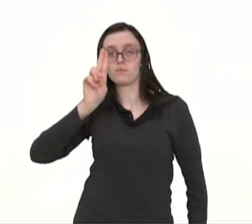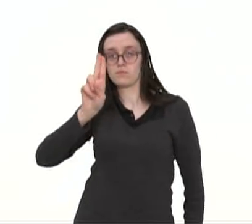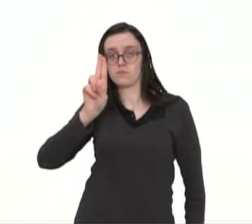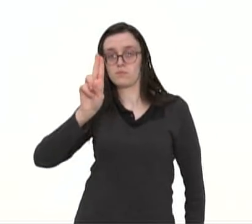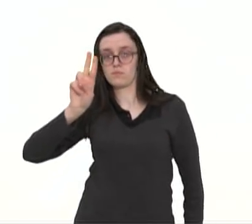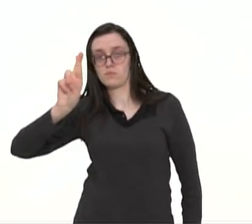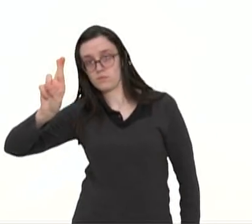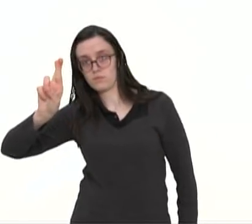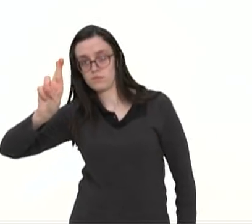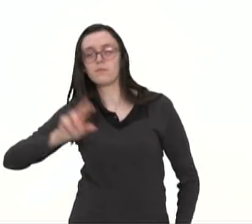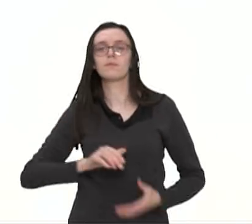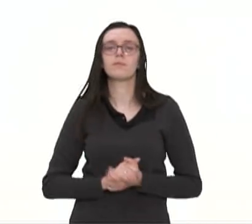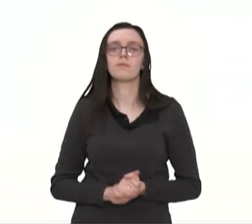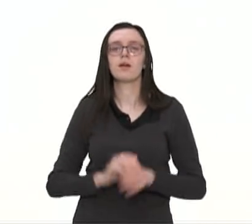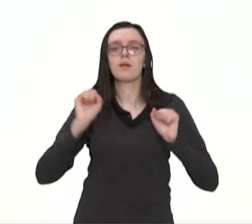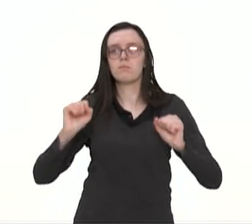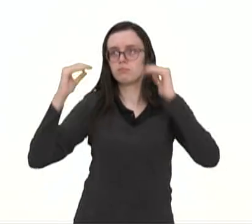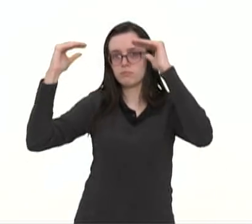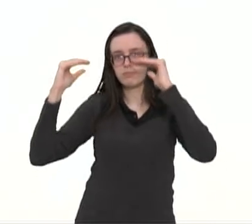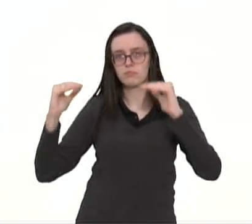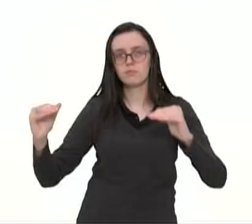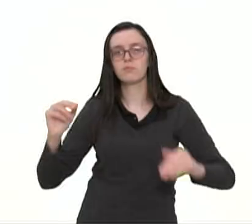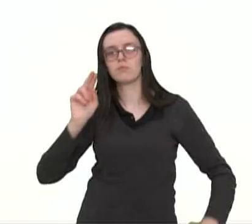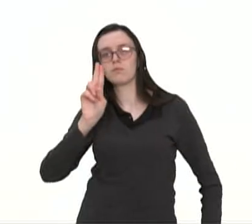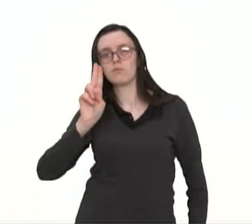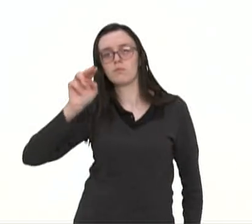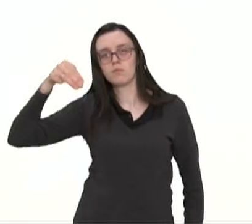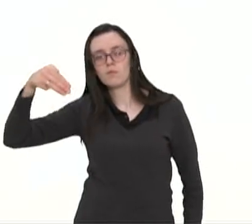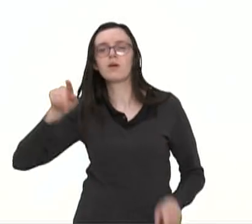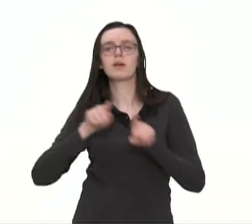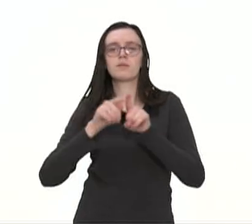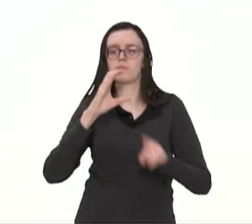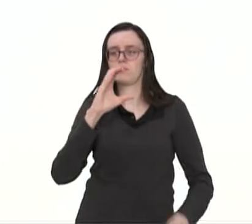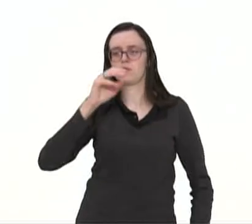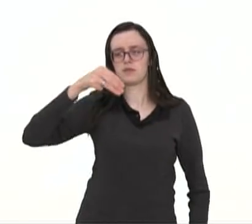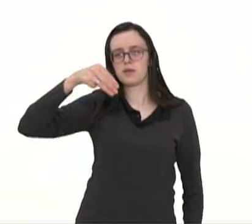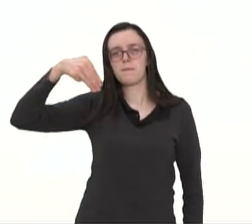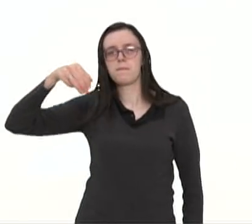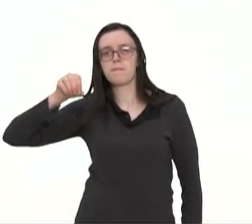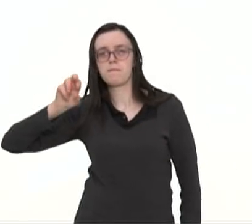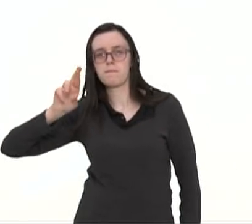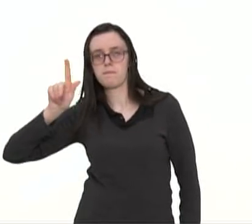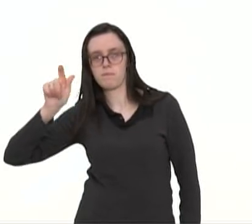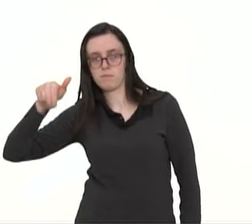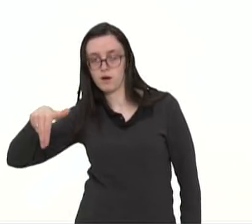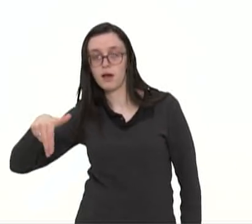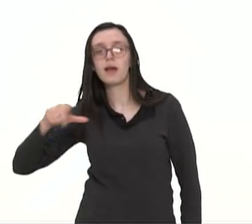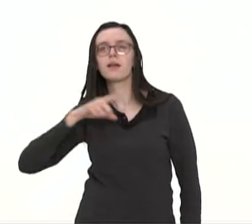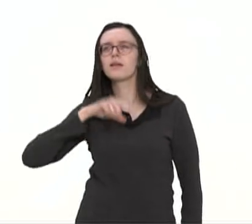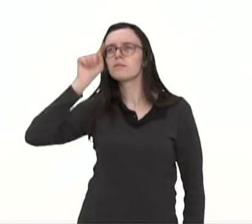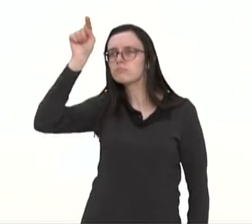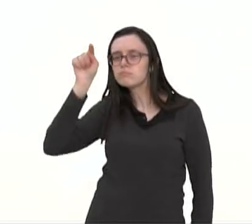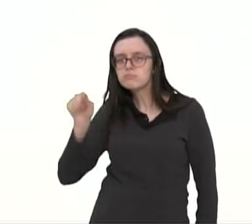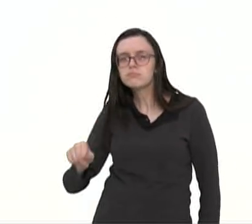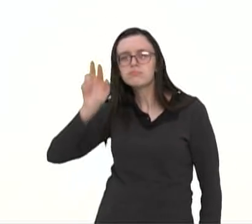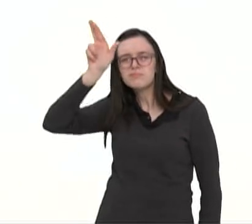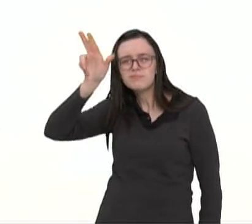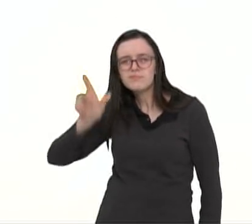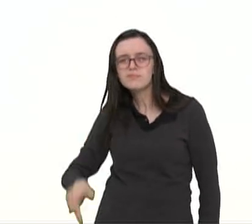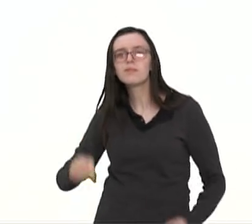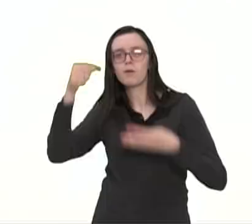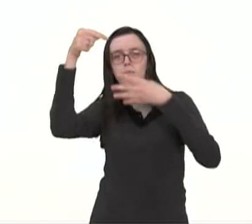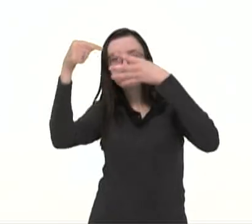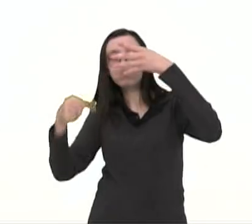recombinação, que é o R, unidade Morgan, centimorgan ou morganídeo. Todas essas 4 coisas